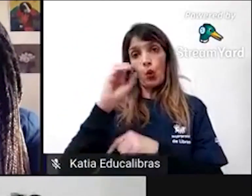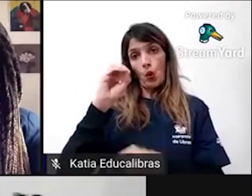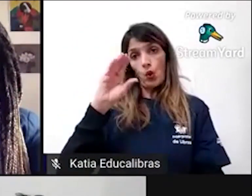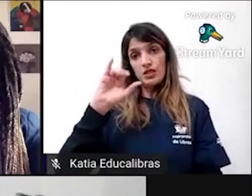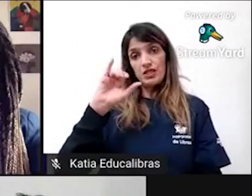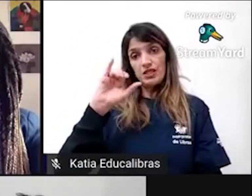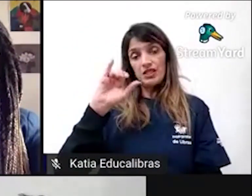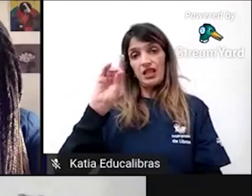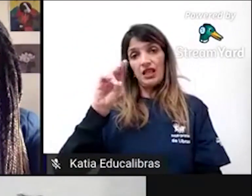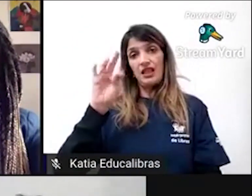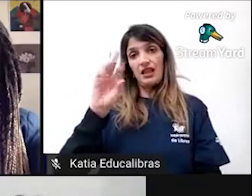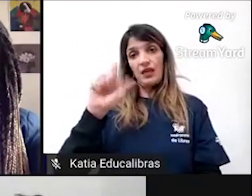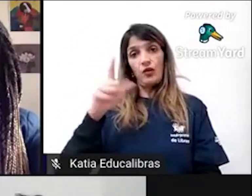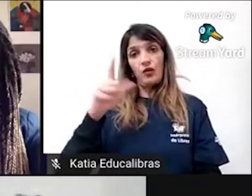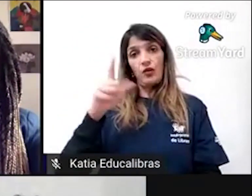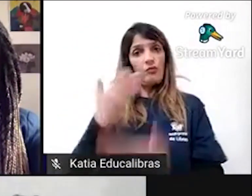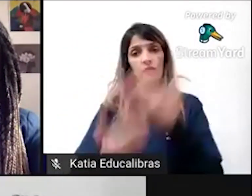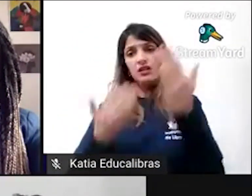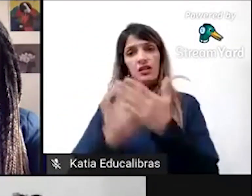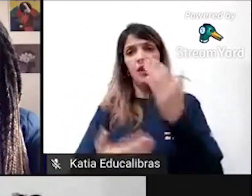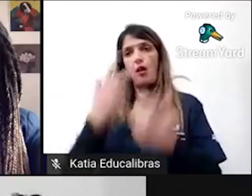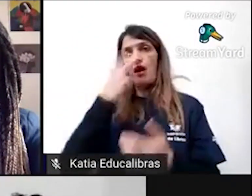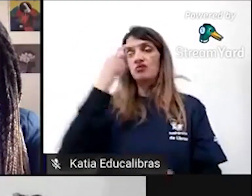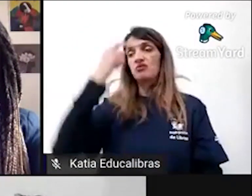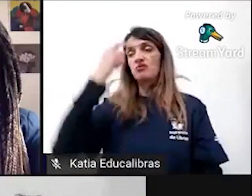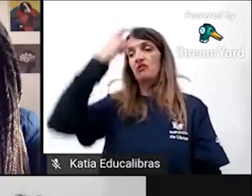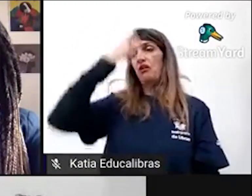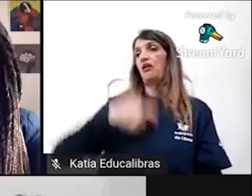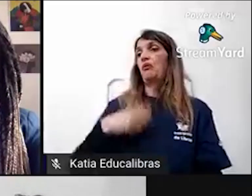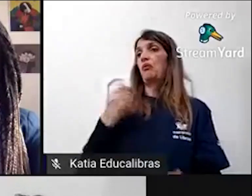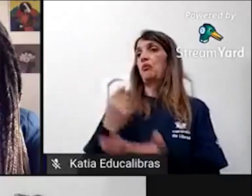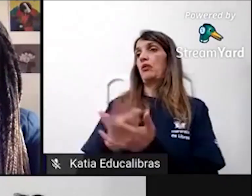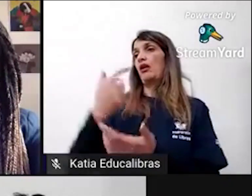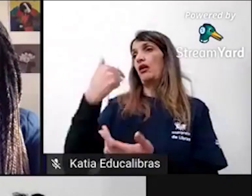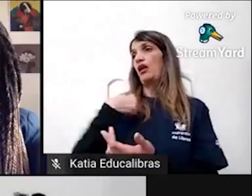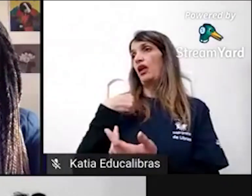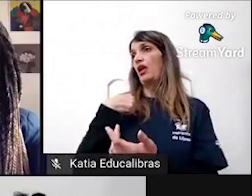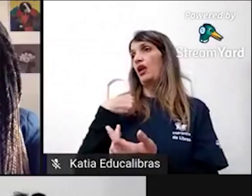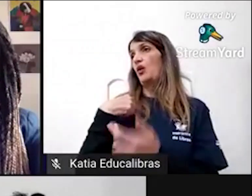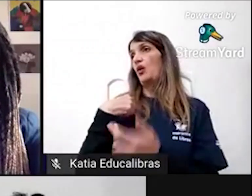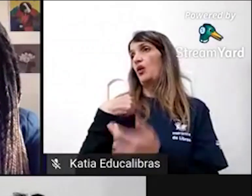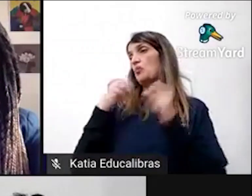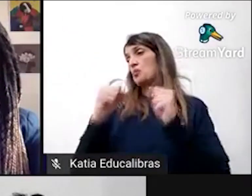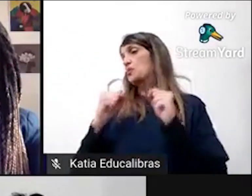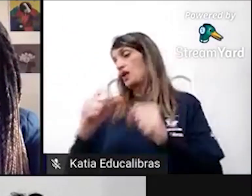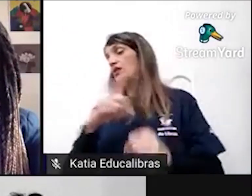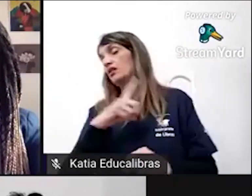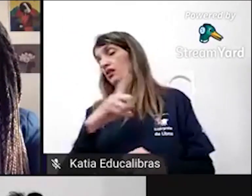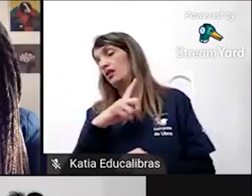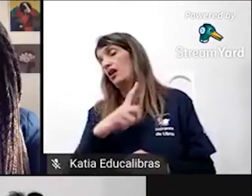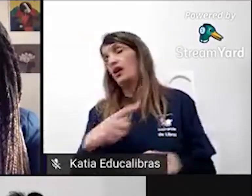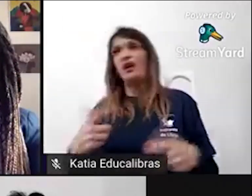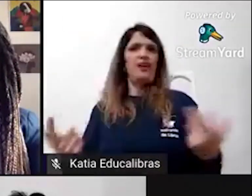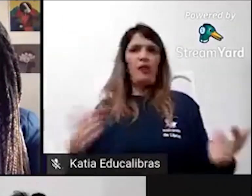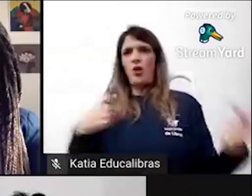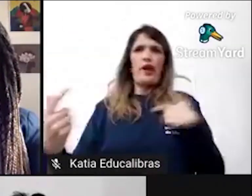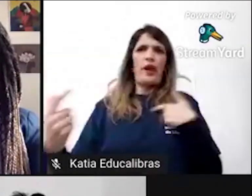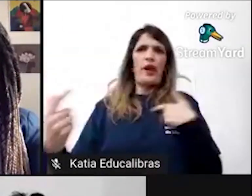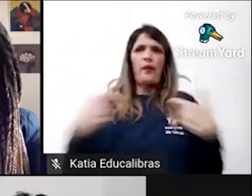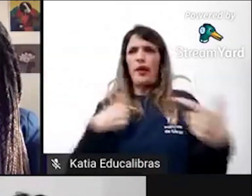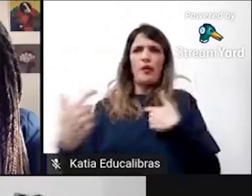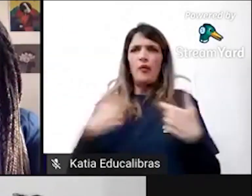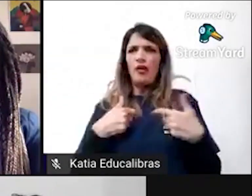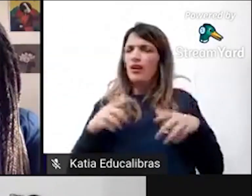outro. Acha que só ele, é eu que tenho que comprar, eu que tenho que ter o poder. E, na verdade, no fundo,